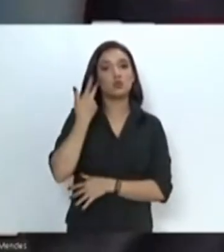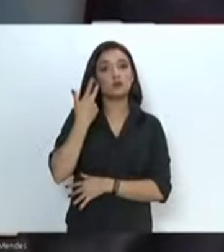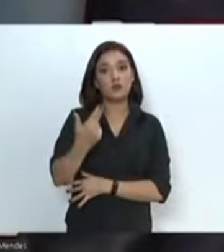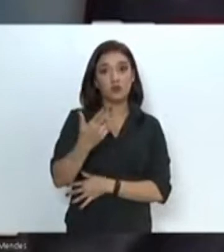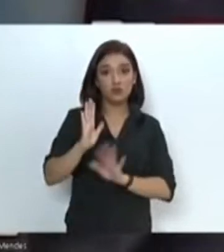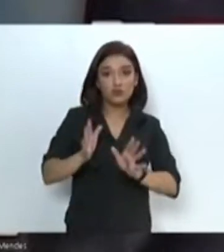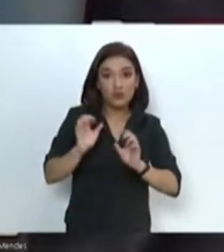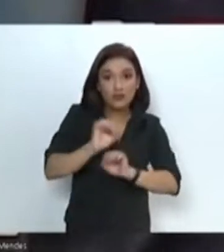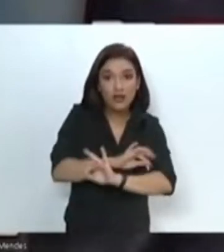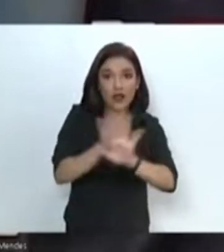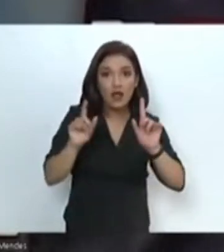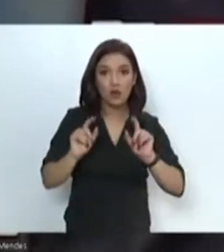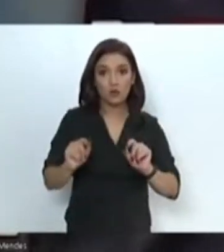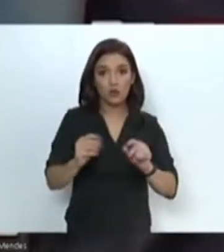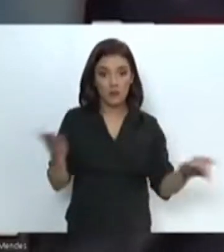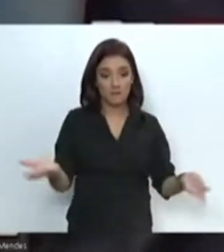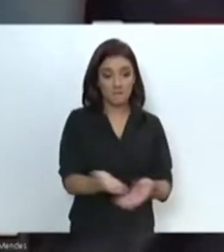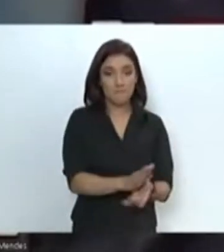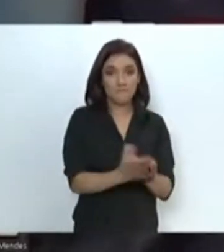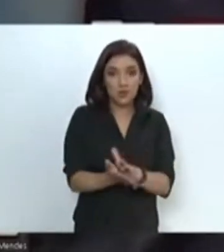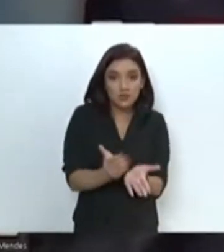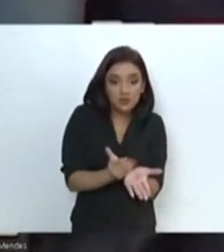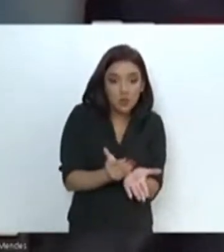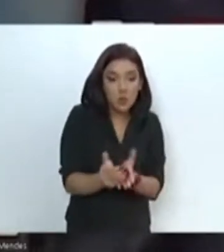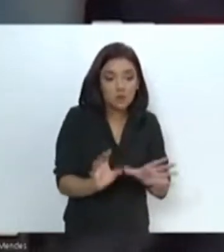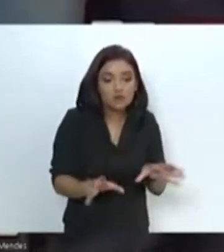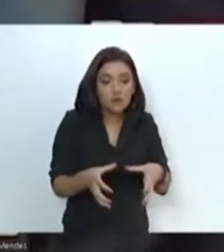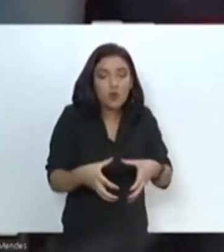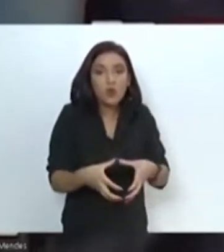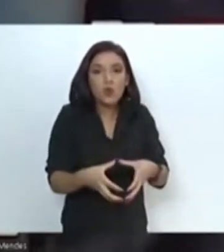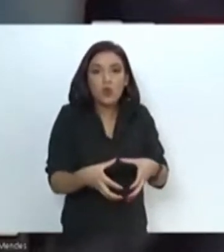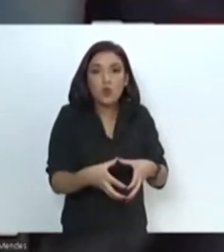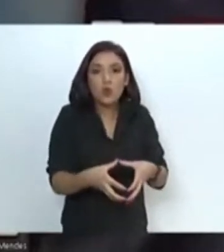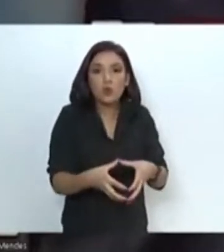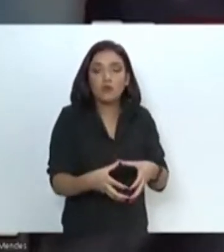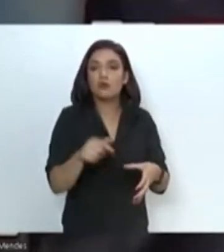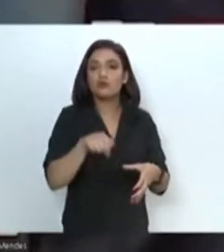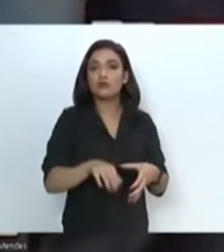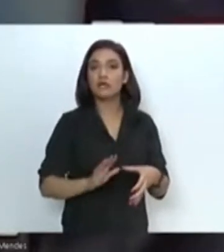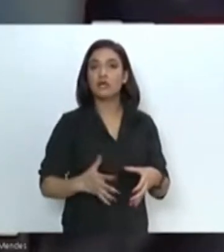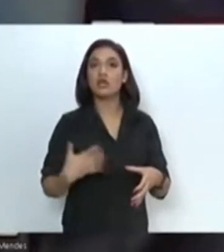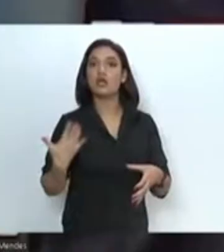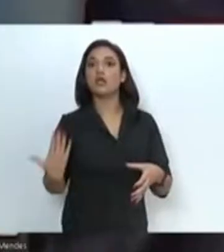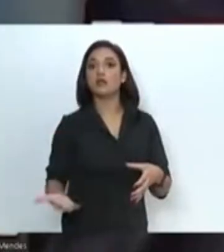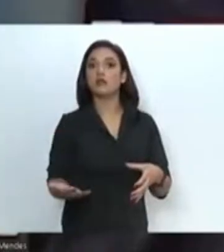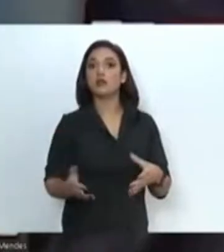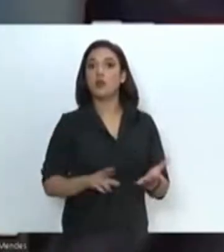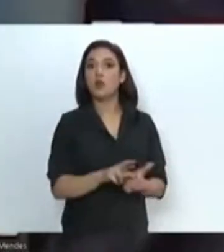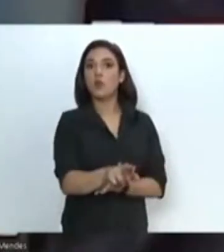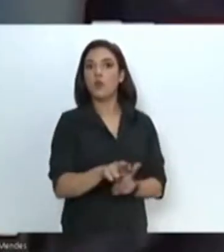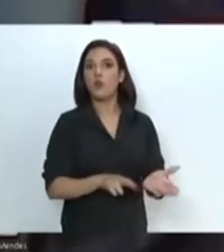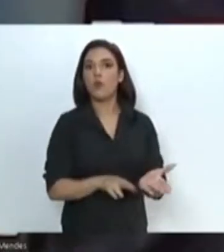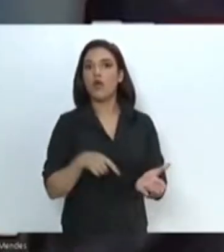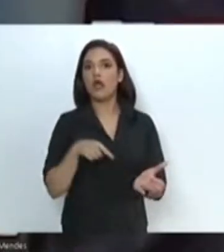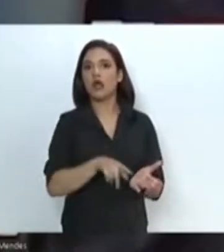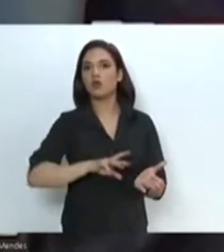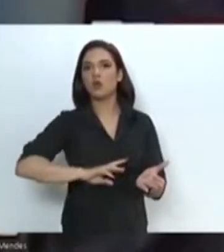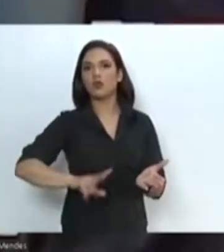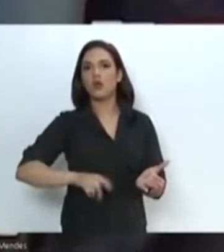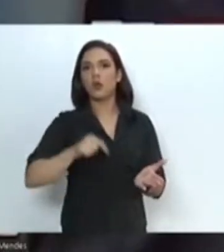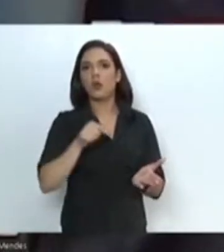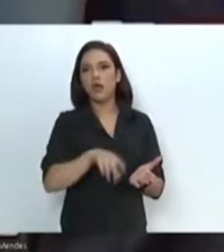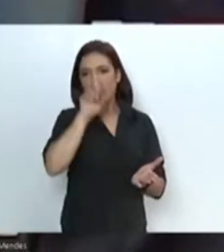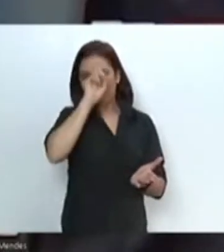iniciado o julgamento de processo no âmbito do órgão colegiado, não é mais dado ao relator determinar a sua remessa ao